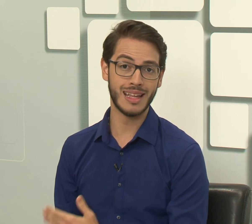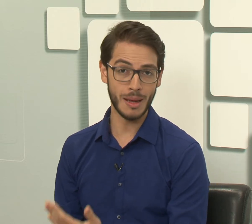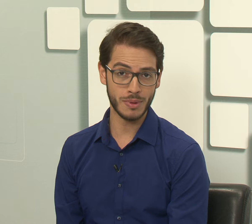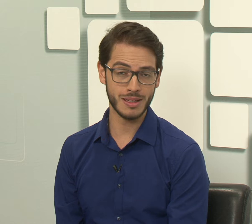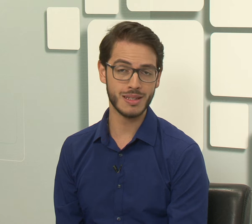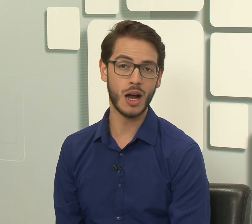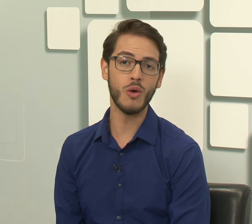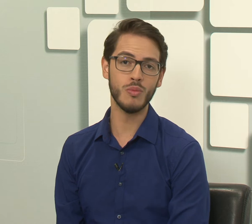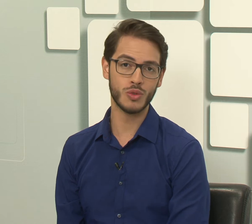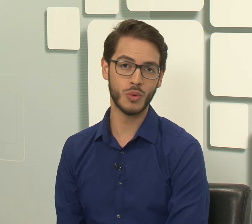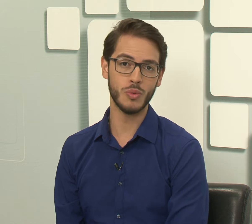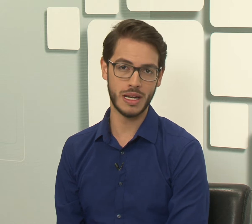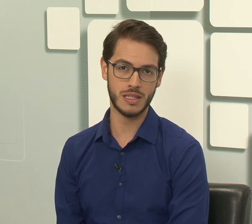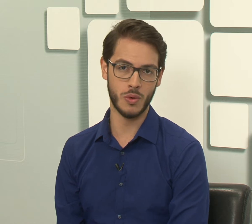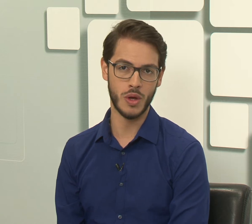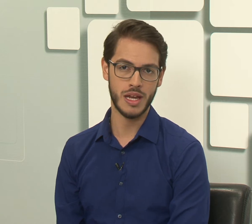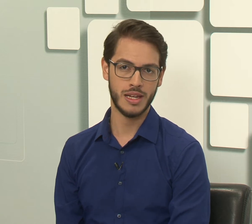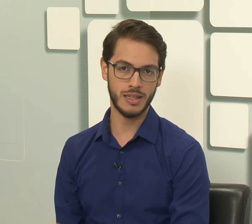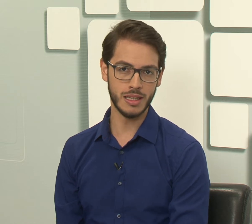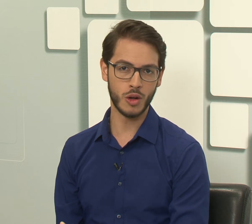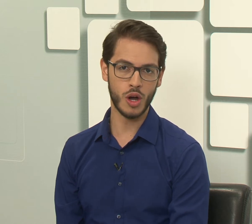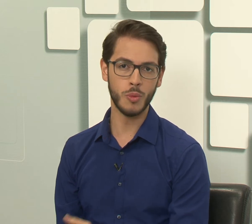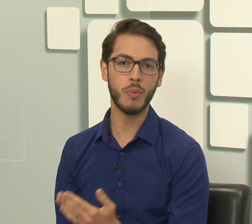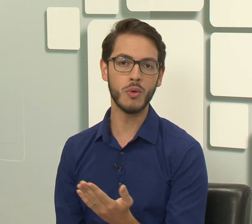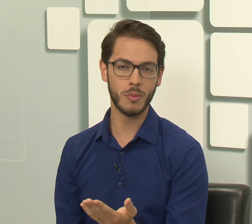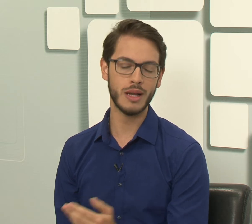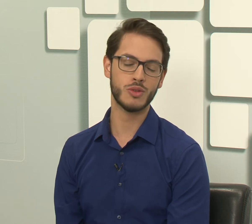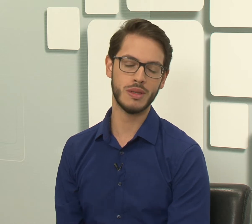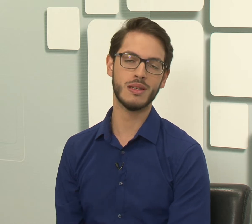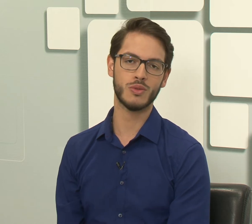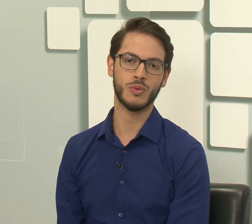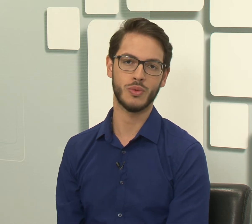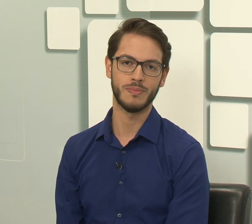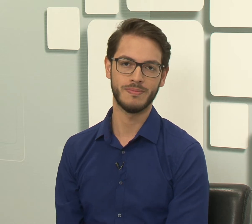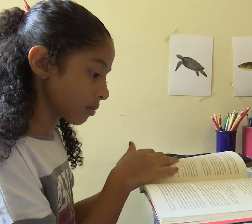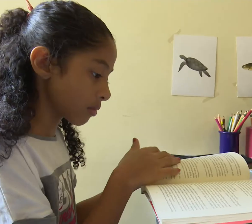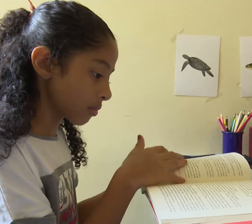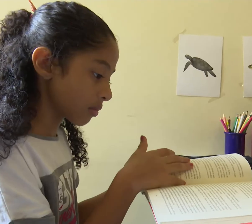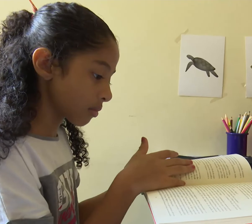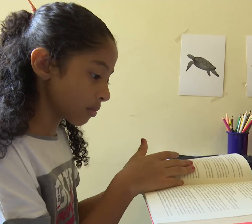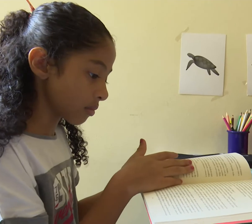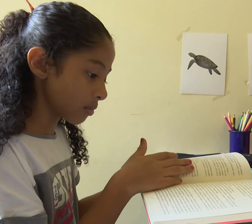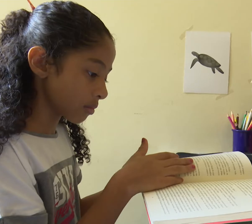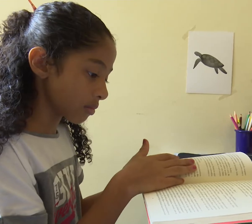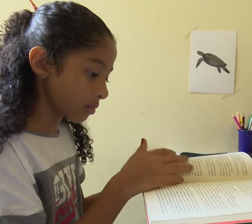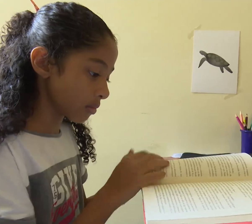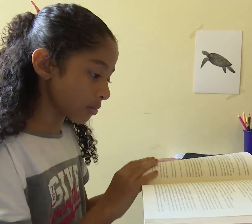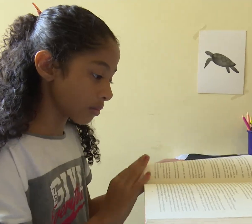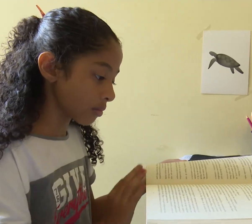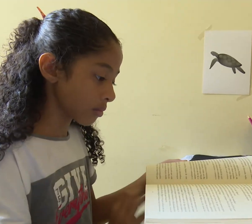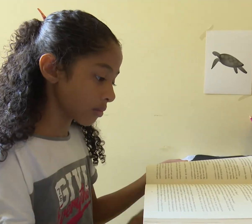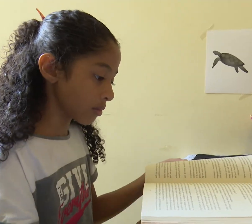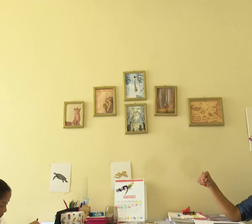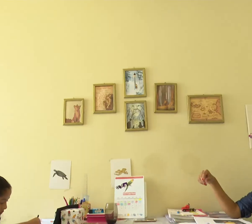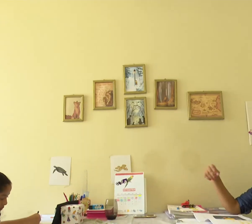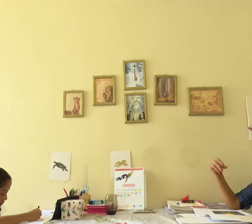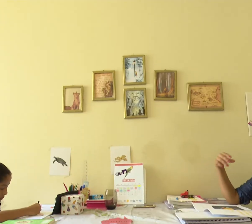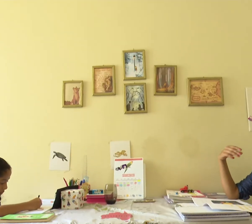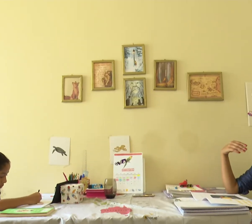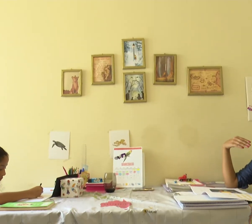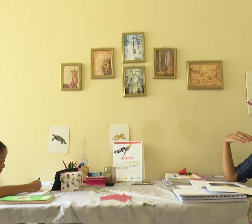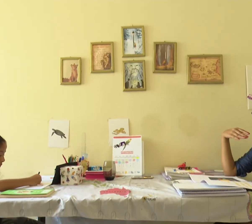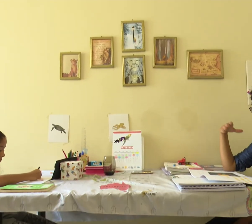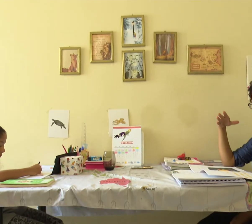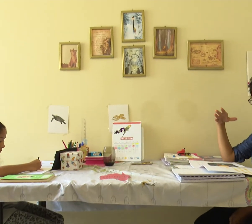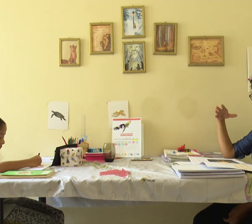famílias adeptas ao homeschool no Brasil. Entenda agora um pouco mais sobre esse assunto. Tudo começou porque a Sara, filha